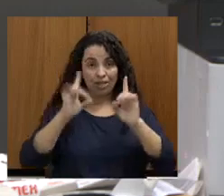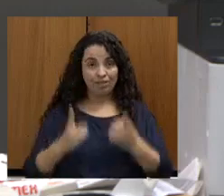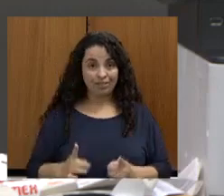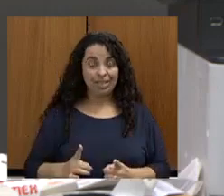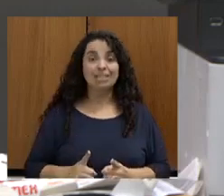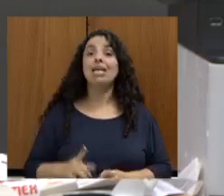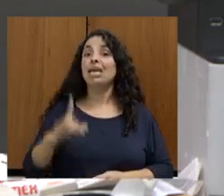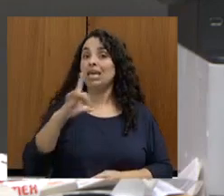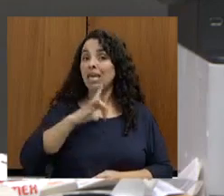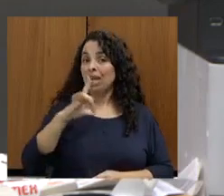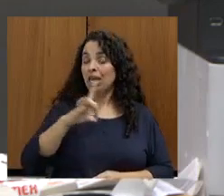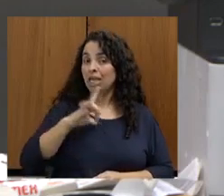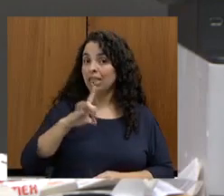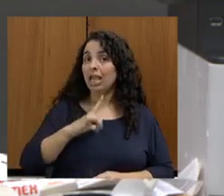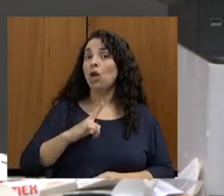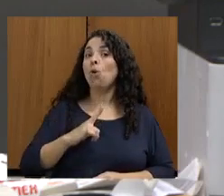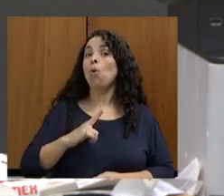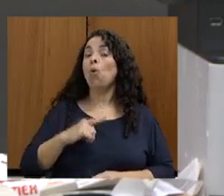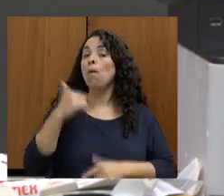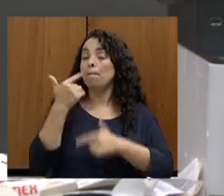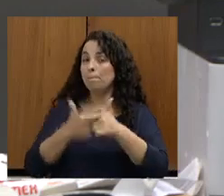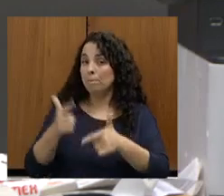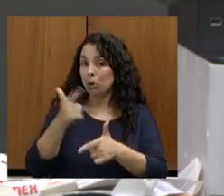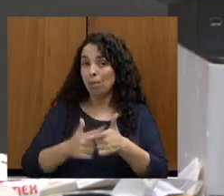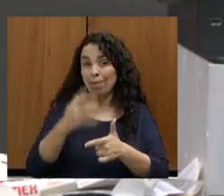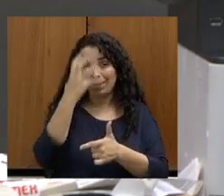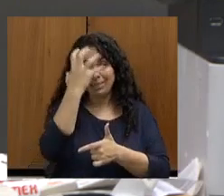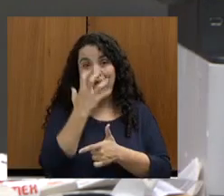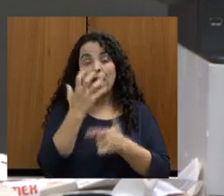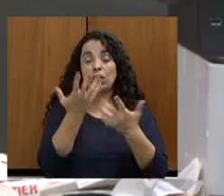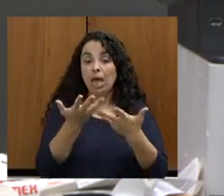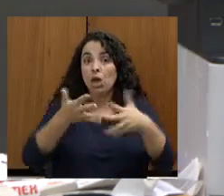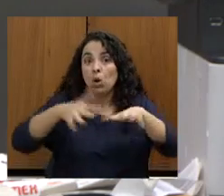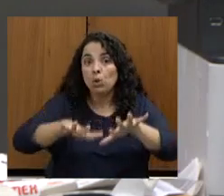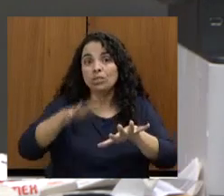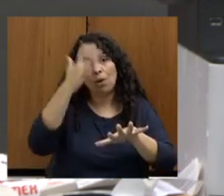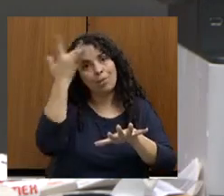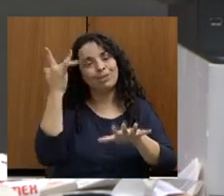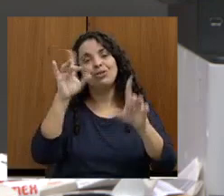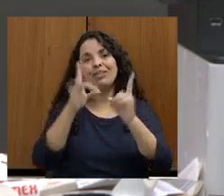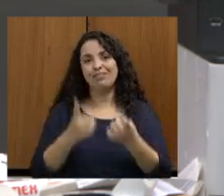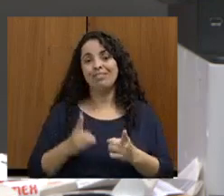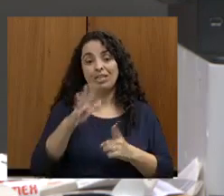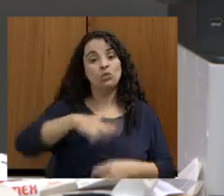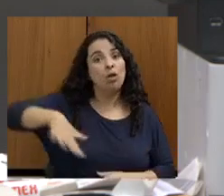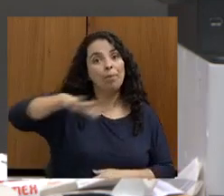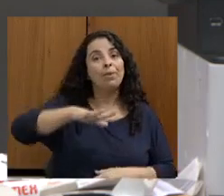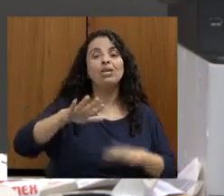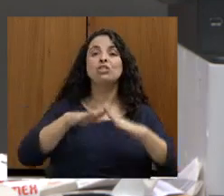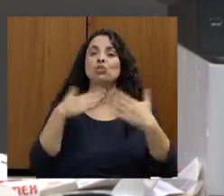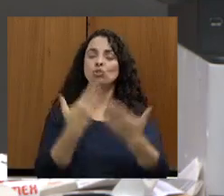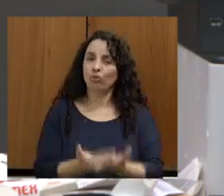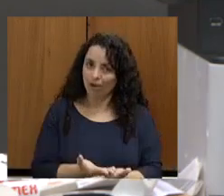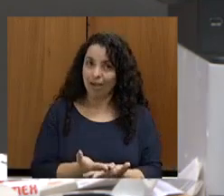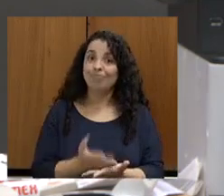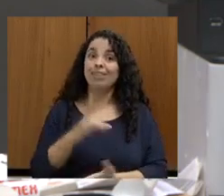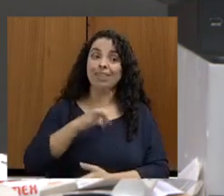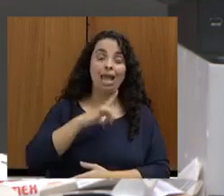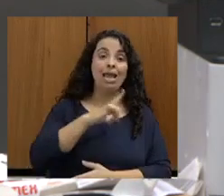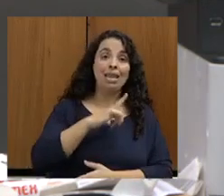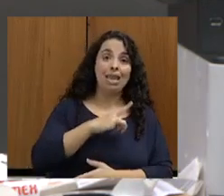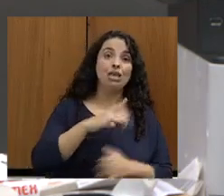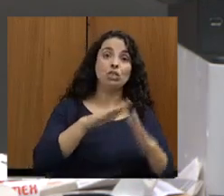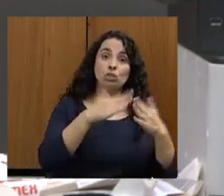ainda um problema seríssimo de inclusão da pessoa com deficiência em ambiente escolar, tanto dos alunos da rede pública